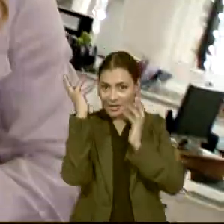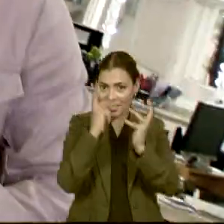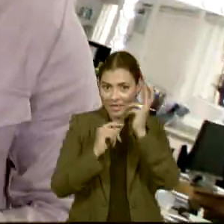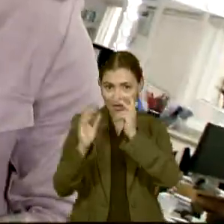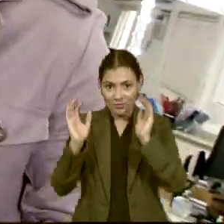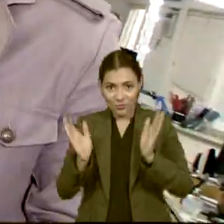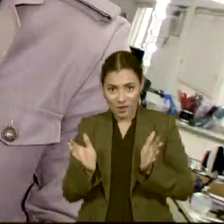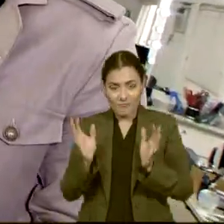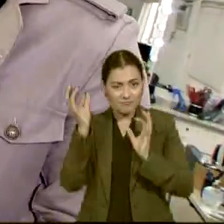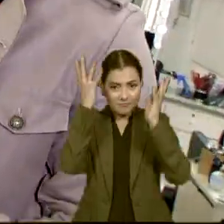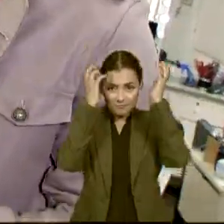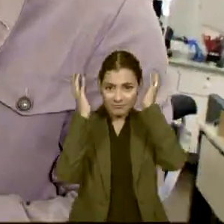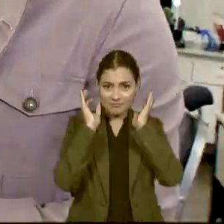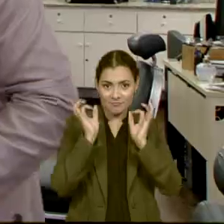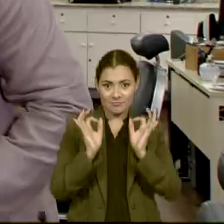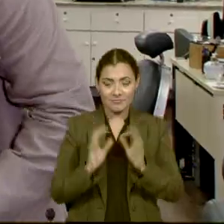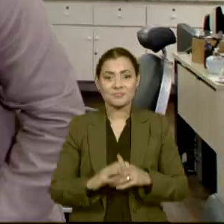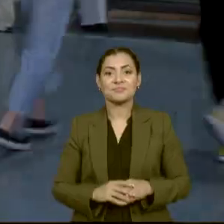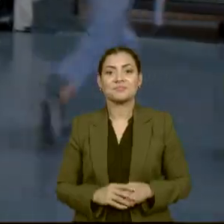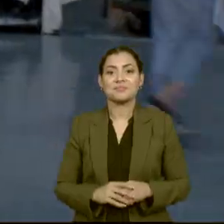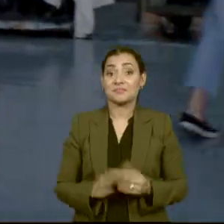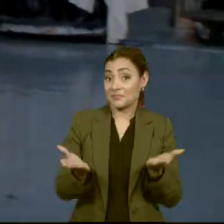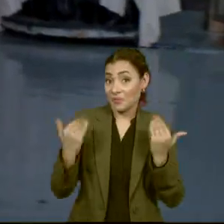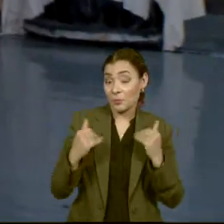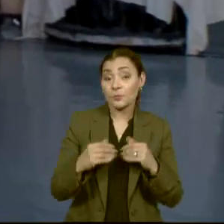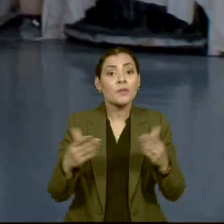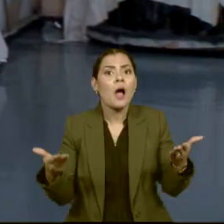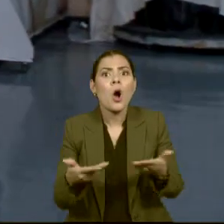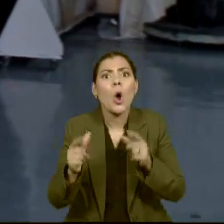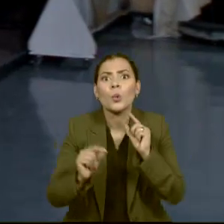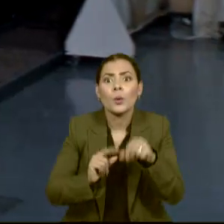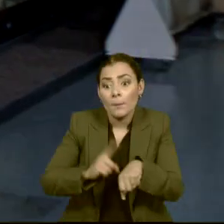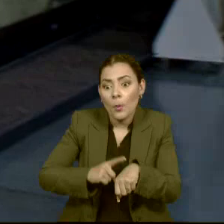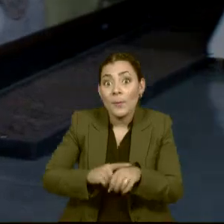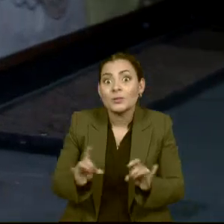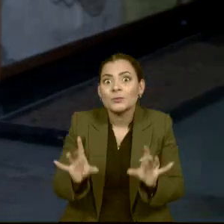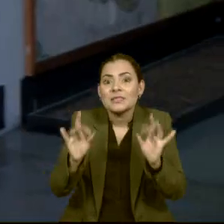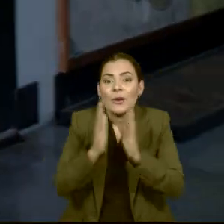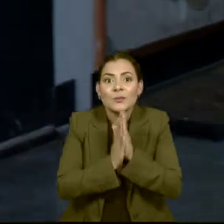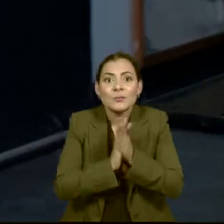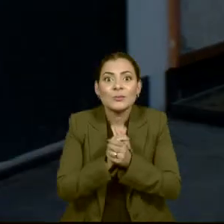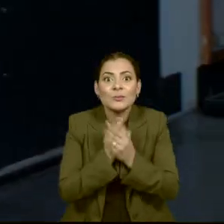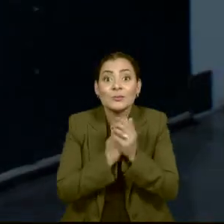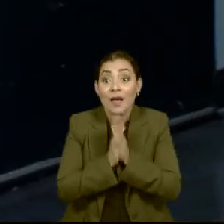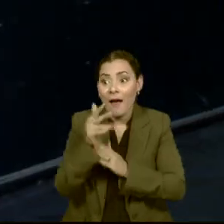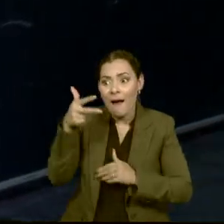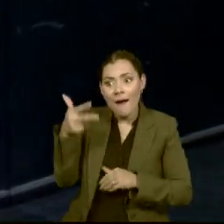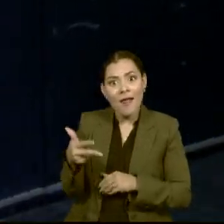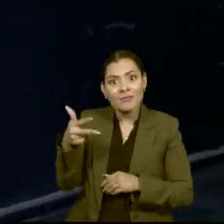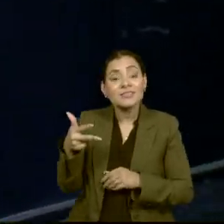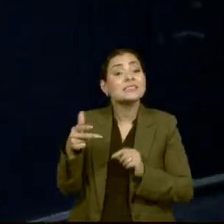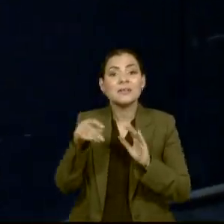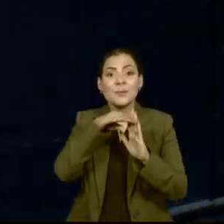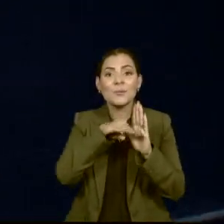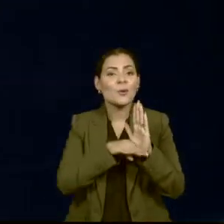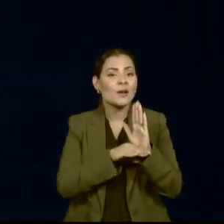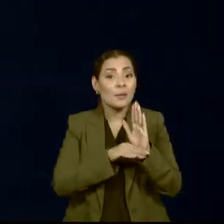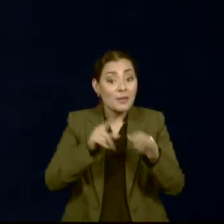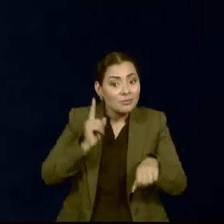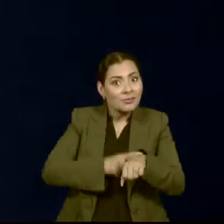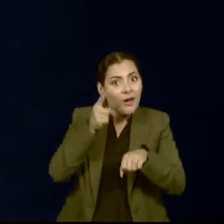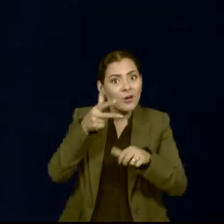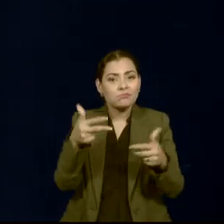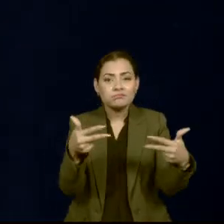está lindo. Então vamos... E agora o momento super esperado. A gravação de um programa no